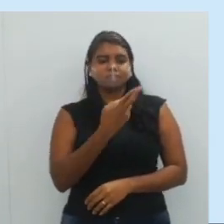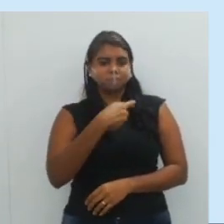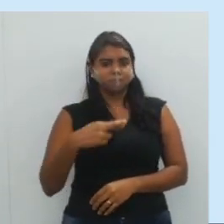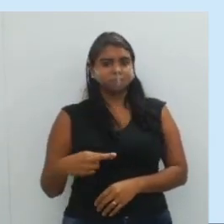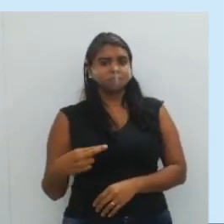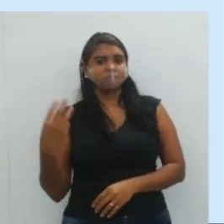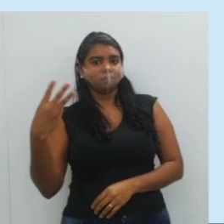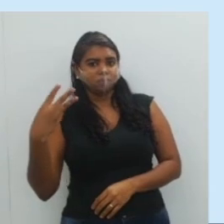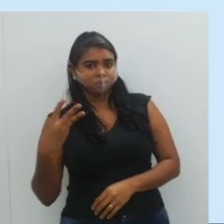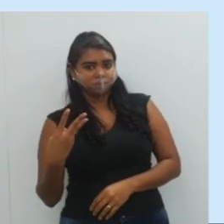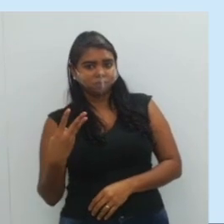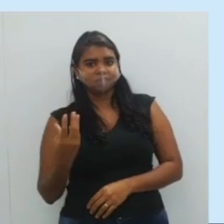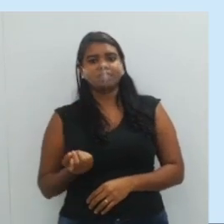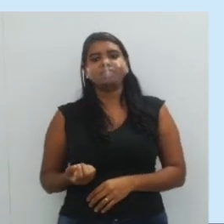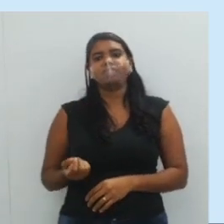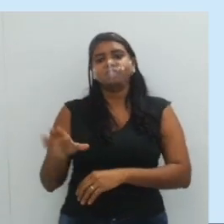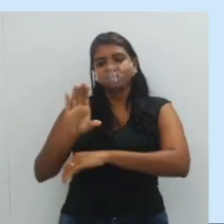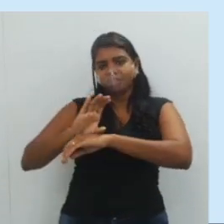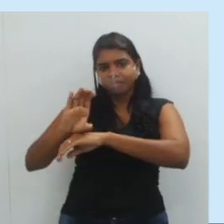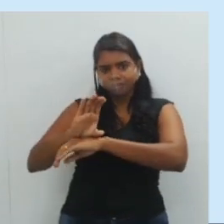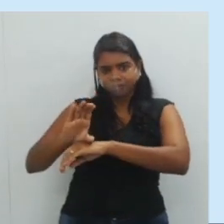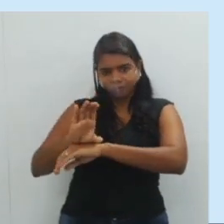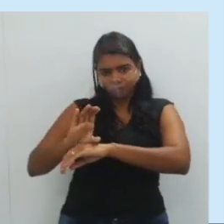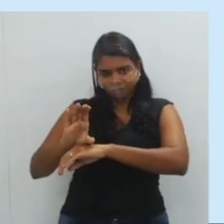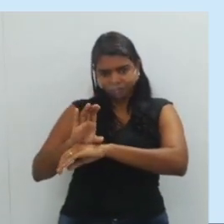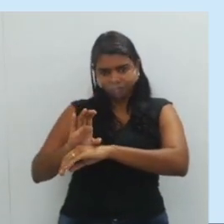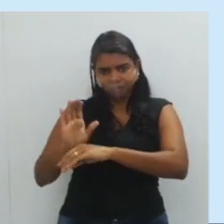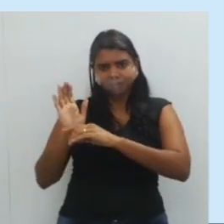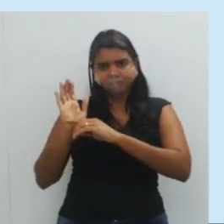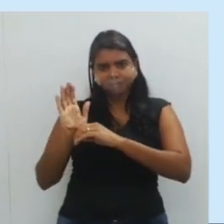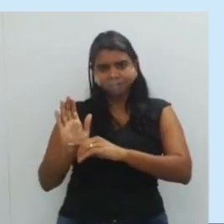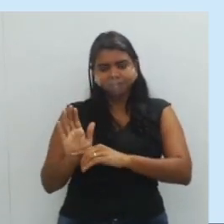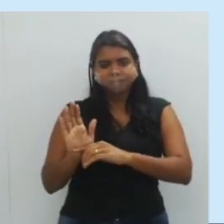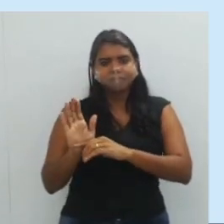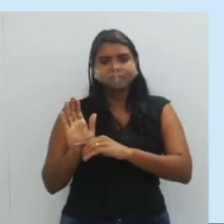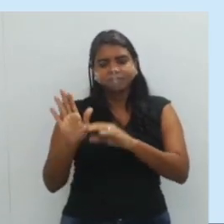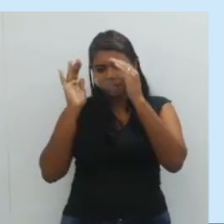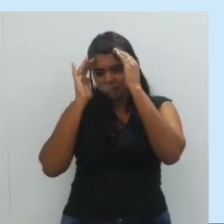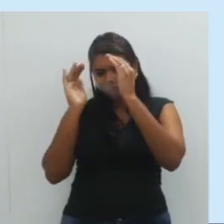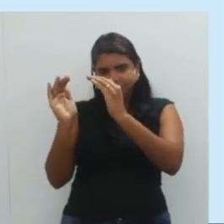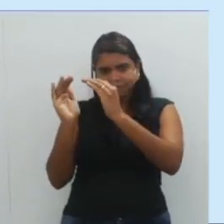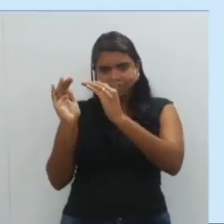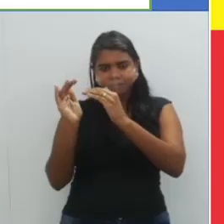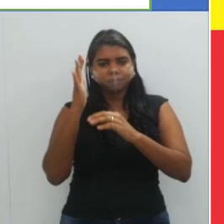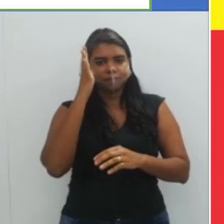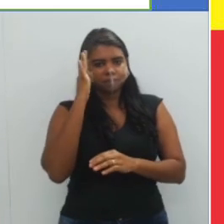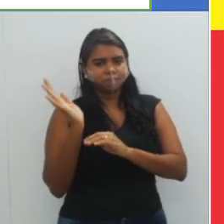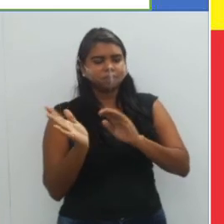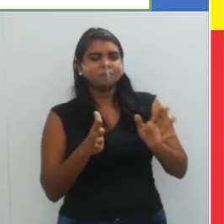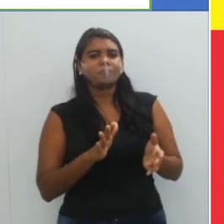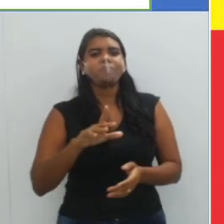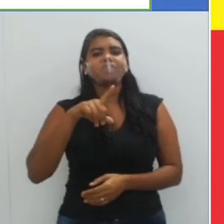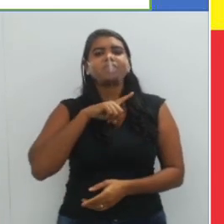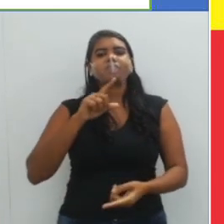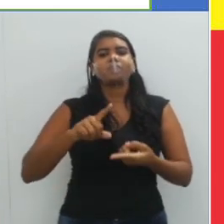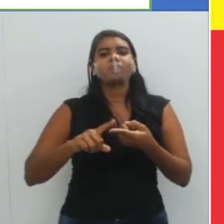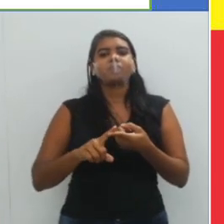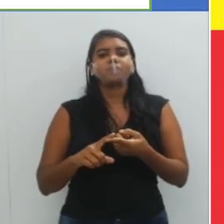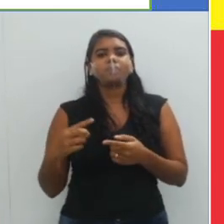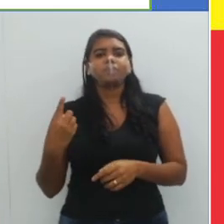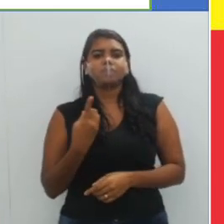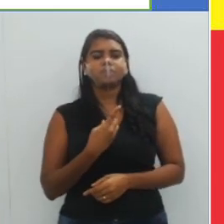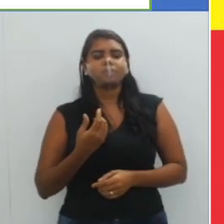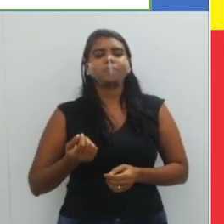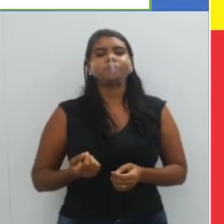um terceiro símbolo, no caso a Constituição, que vai ser justamente que merece respeito. Então nós temos também em